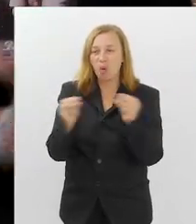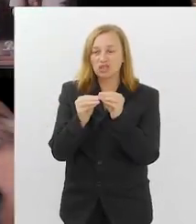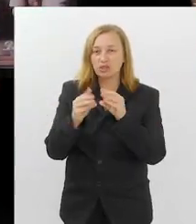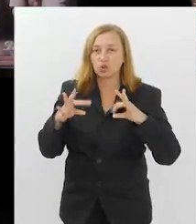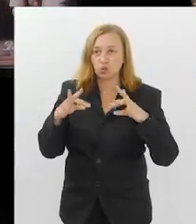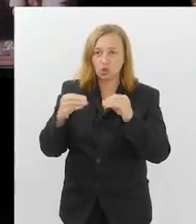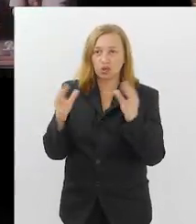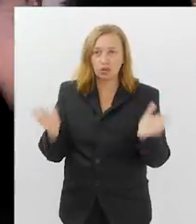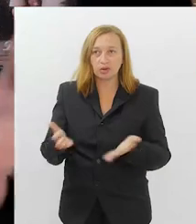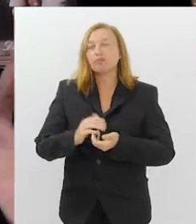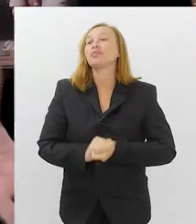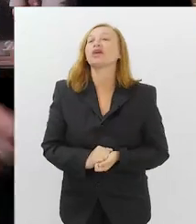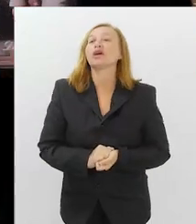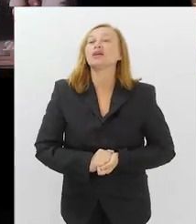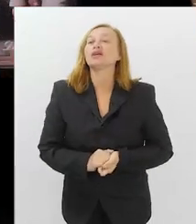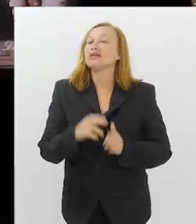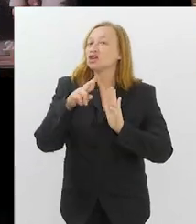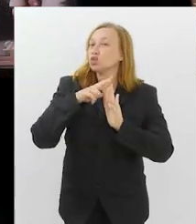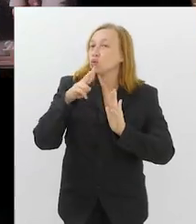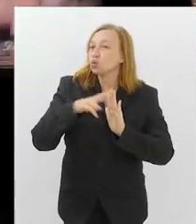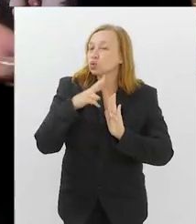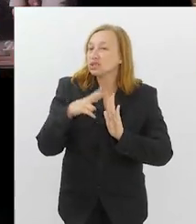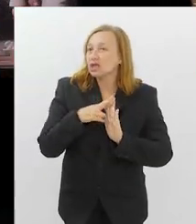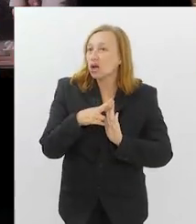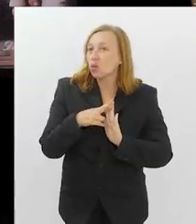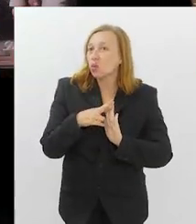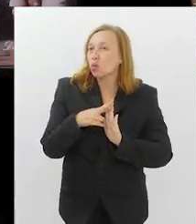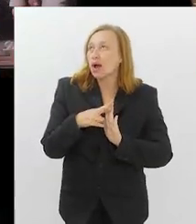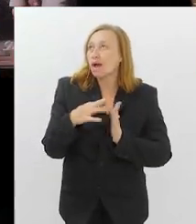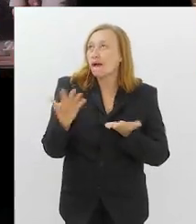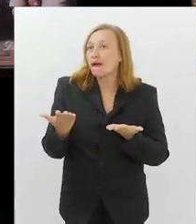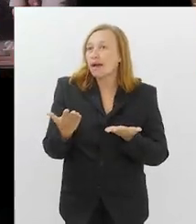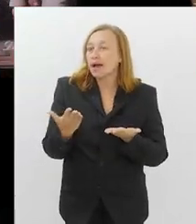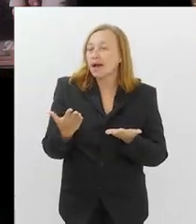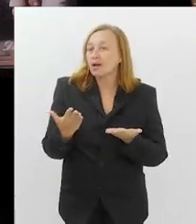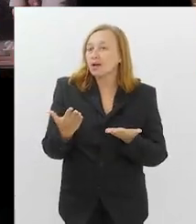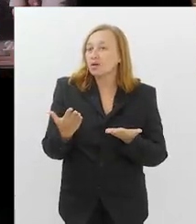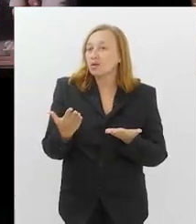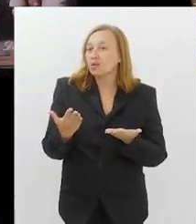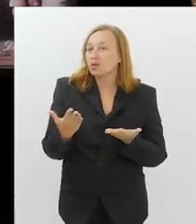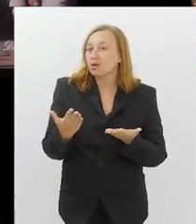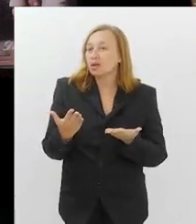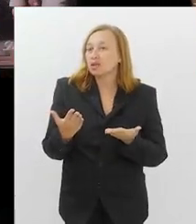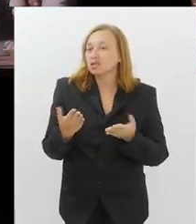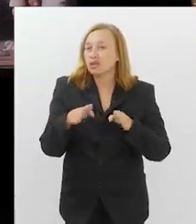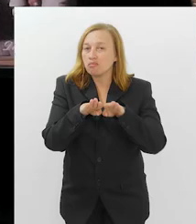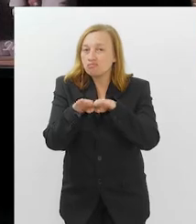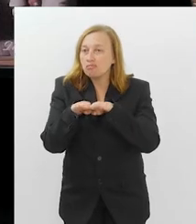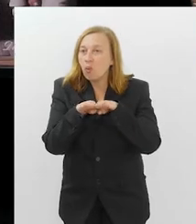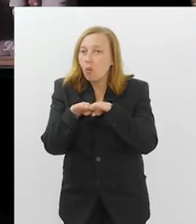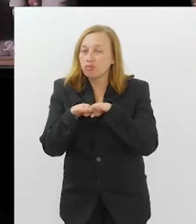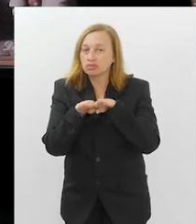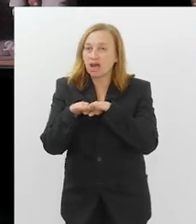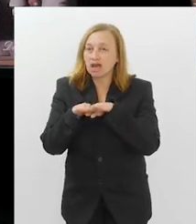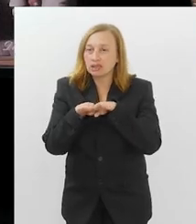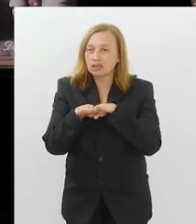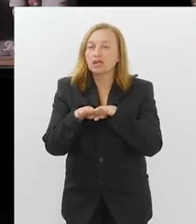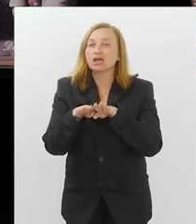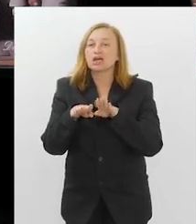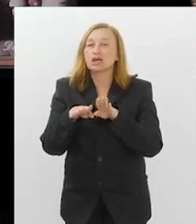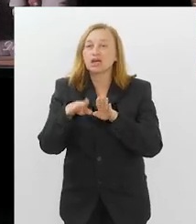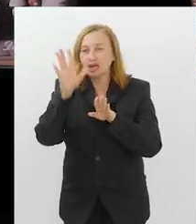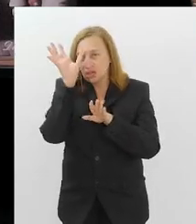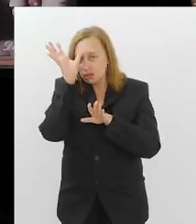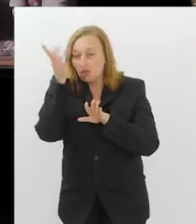a resolução, vou resumir aqui, teve a resolução em que houve a questão da paridade, que